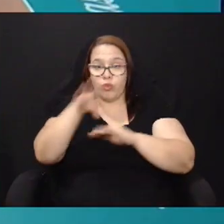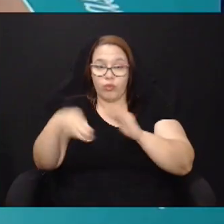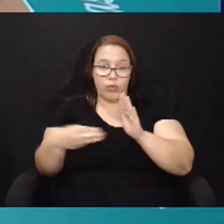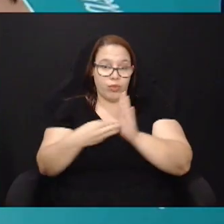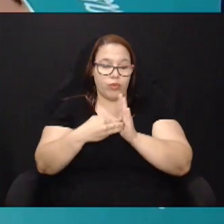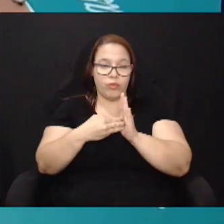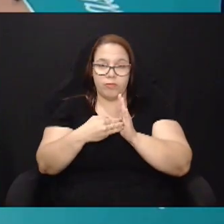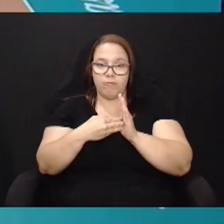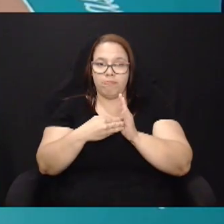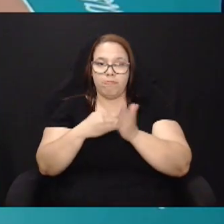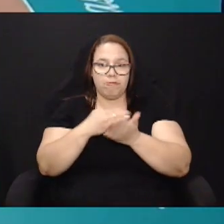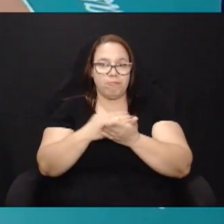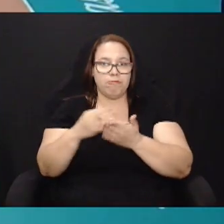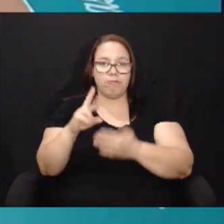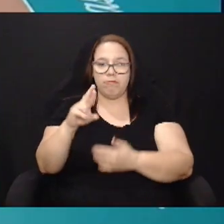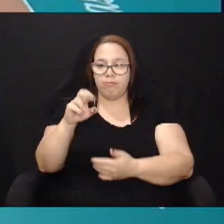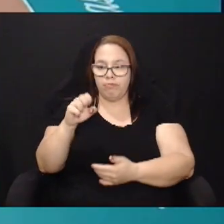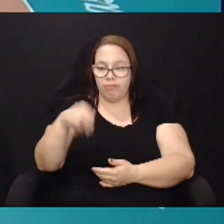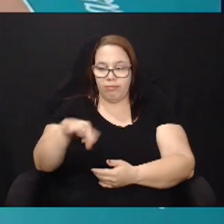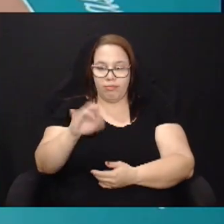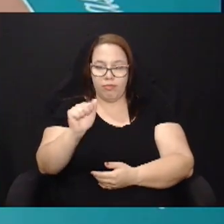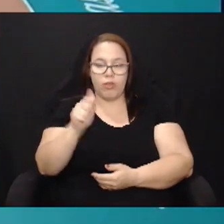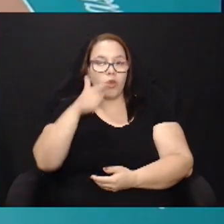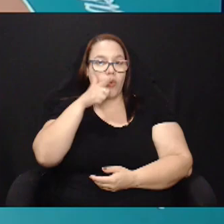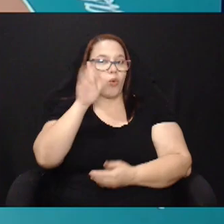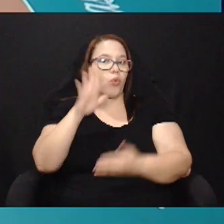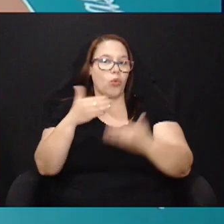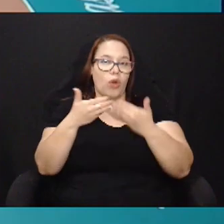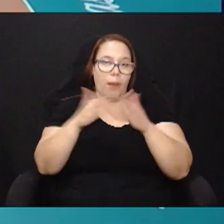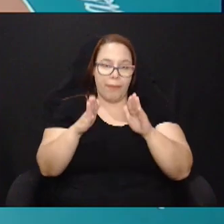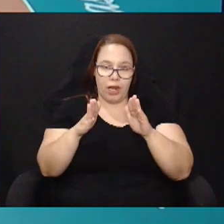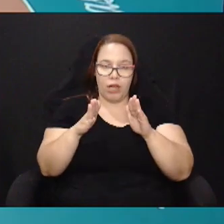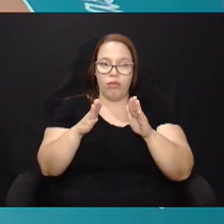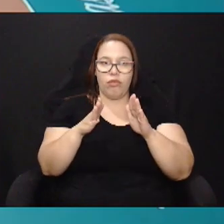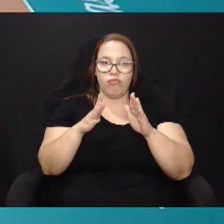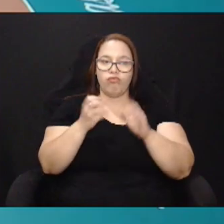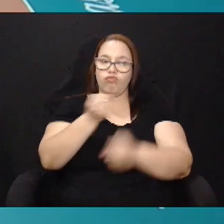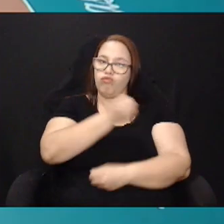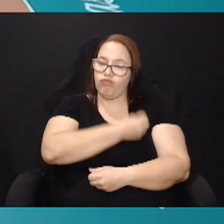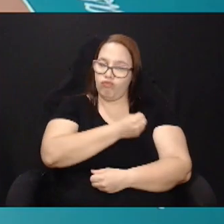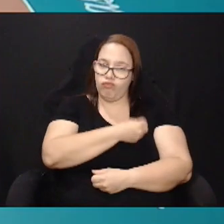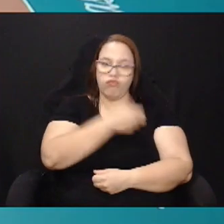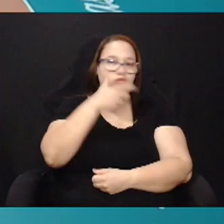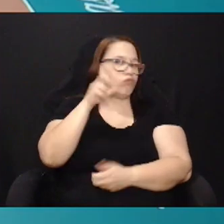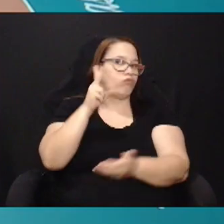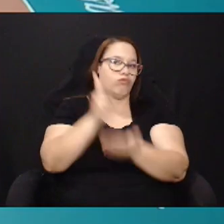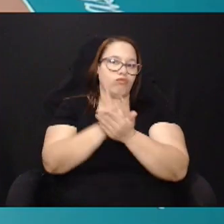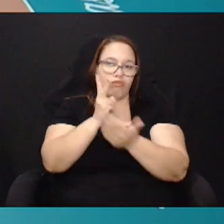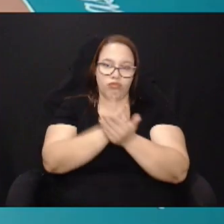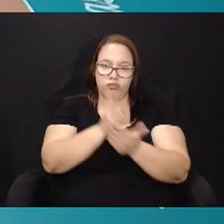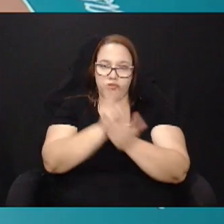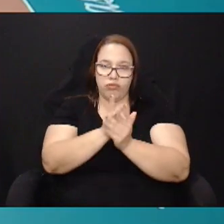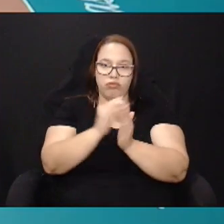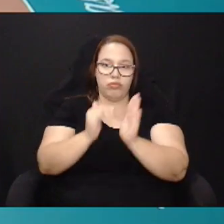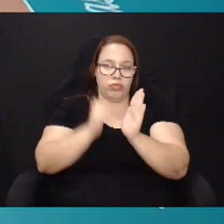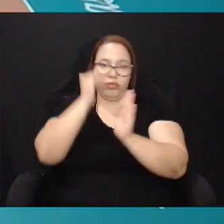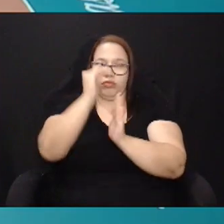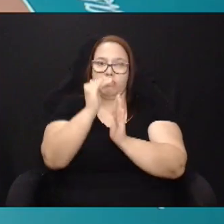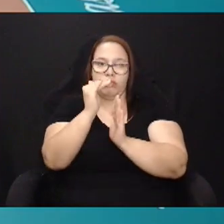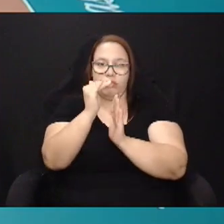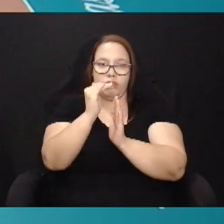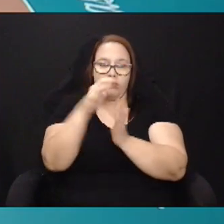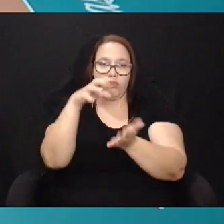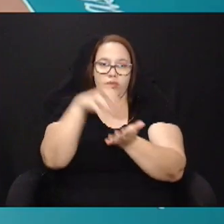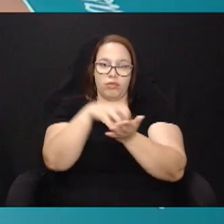o Renata já conseguiu abrir no placar e depois conseguiu manter esta vantagem. O central Judson